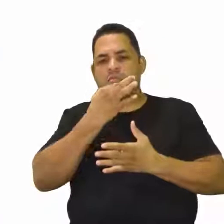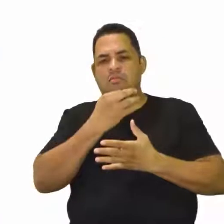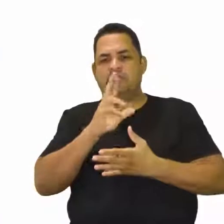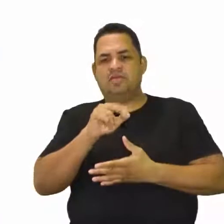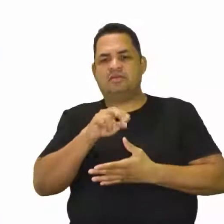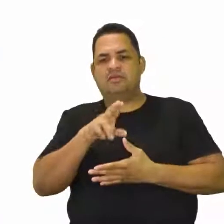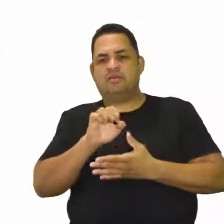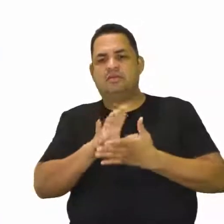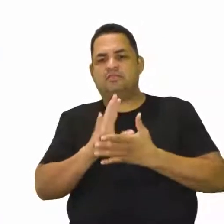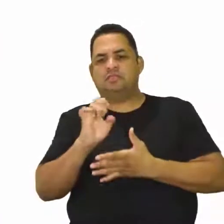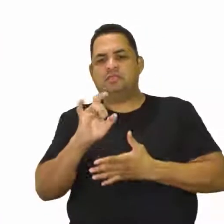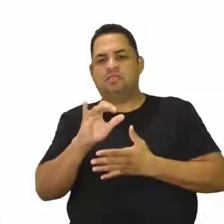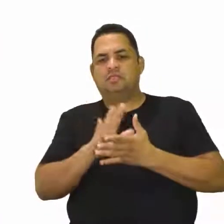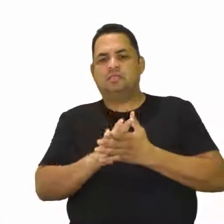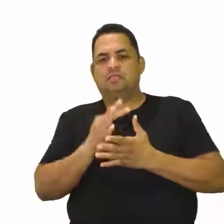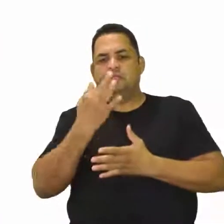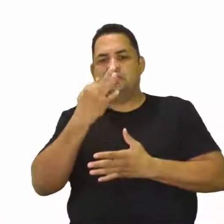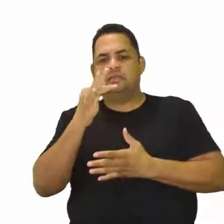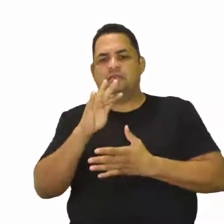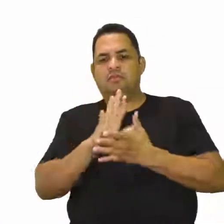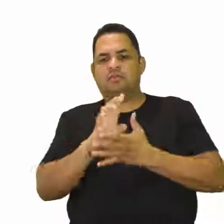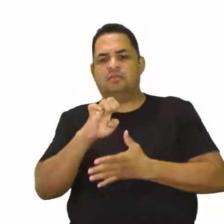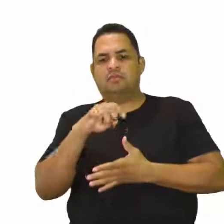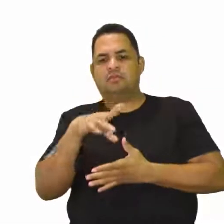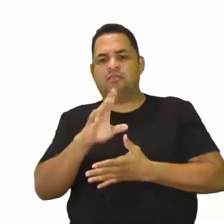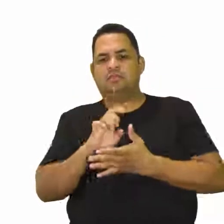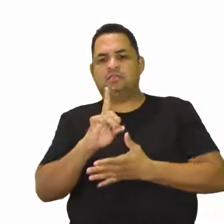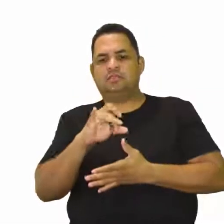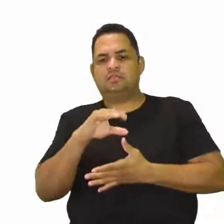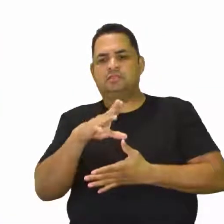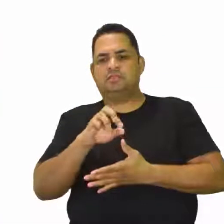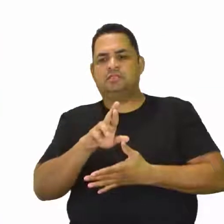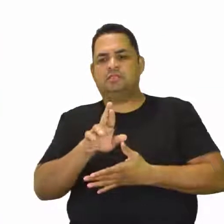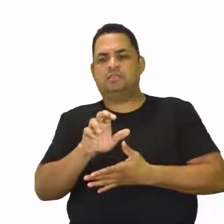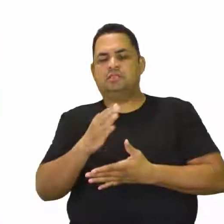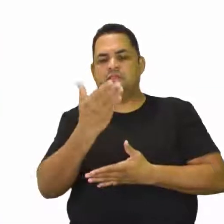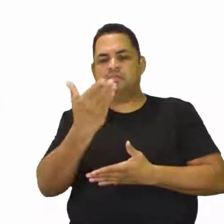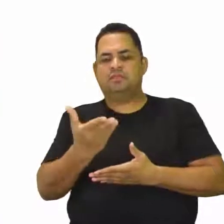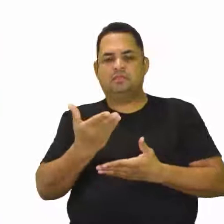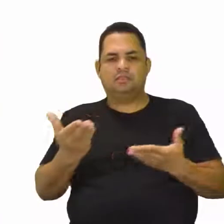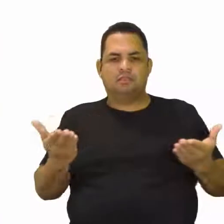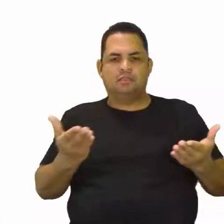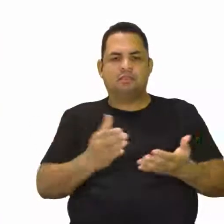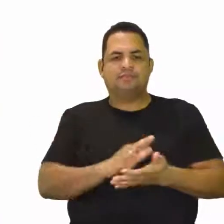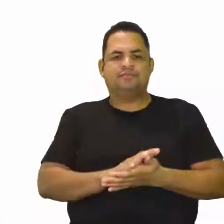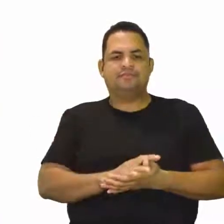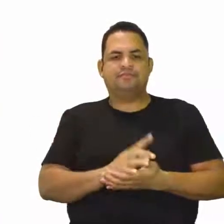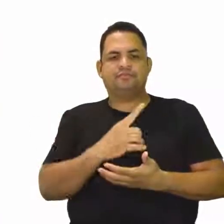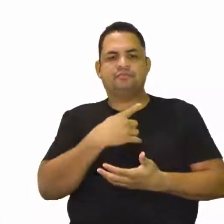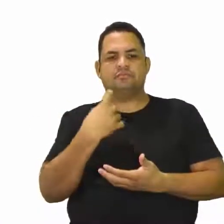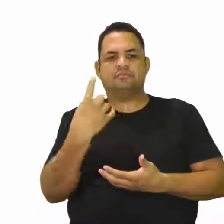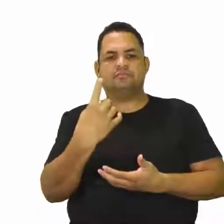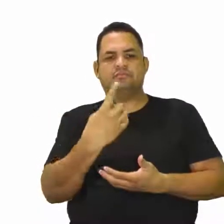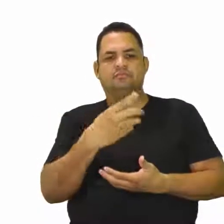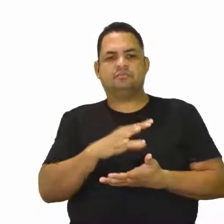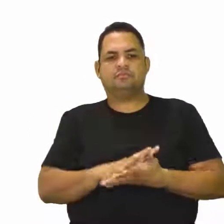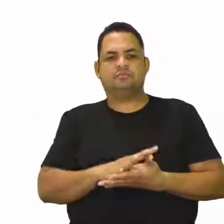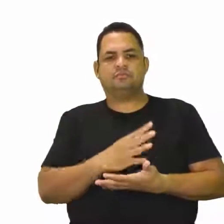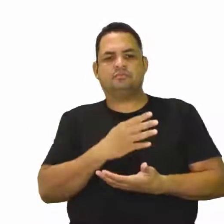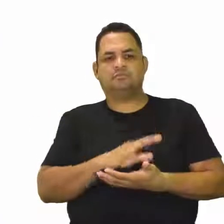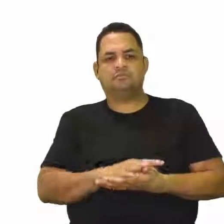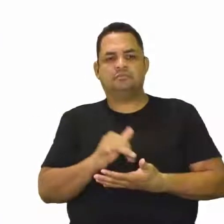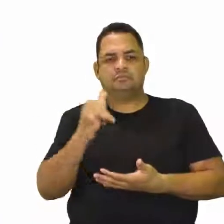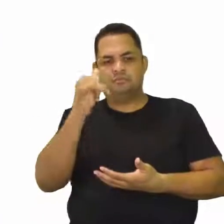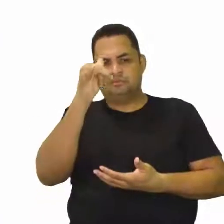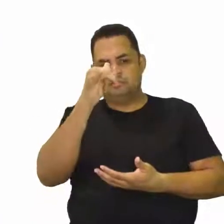Chamberlain, e da França, Edouard Daladier. Então, nós temos aí três grandes potências,